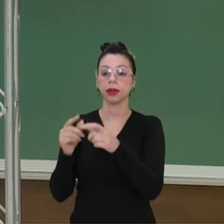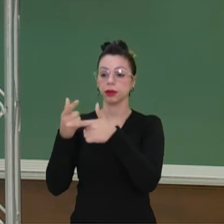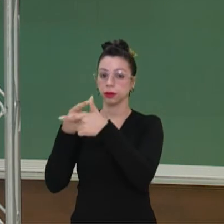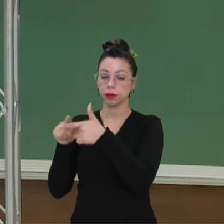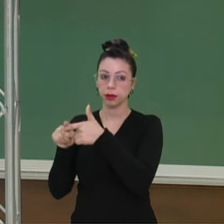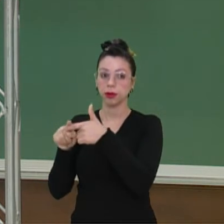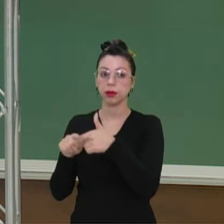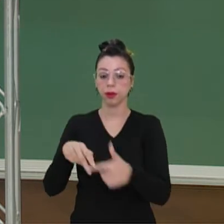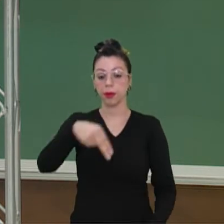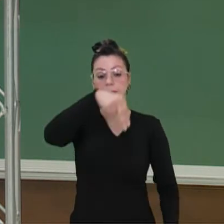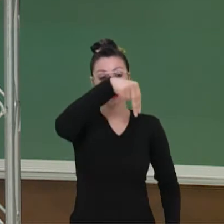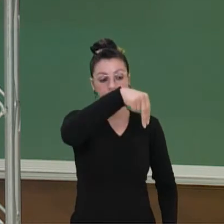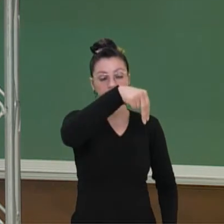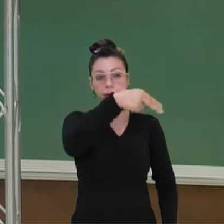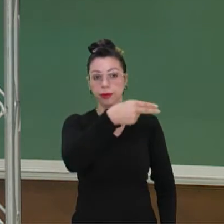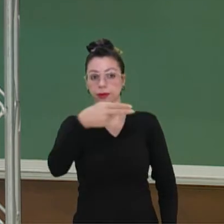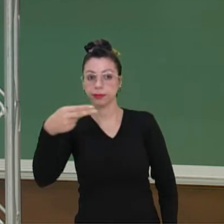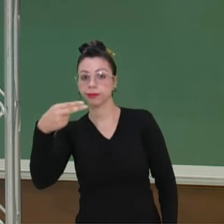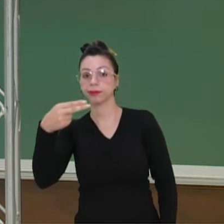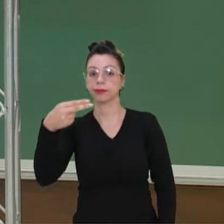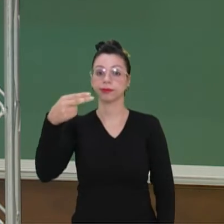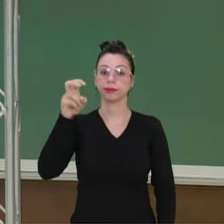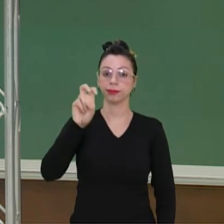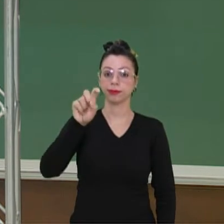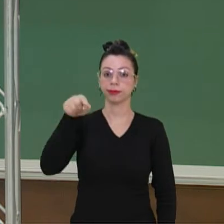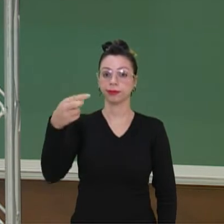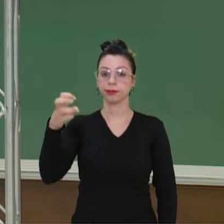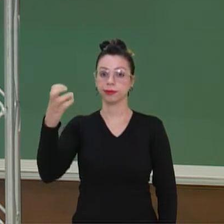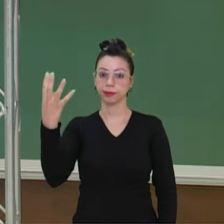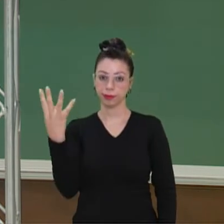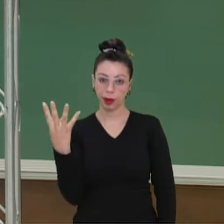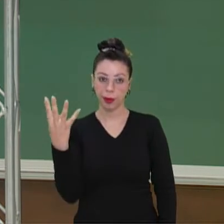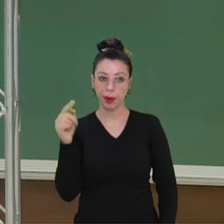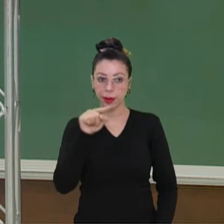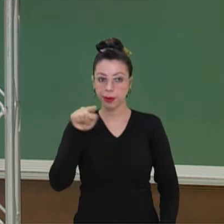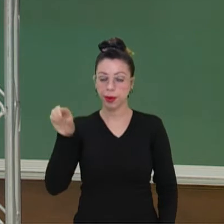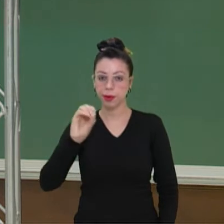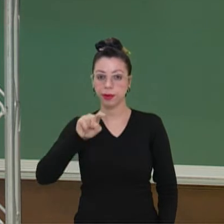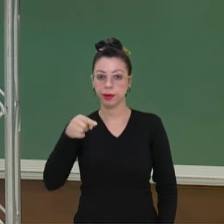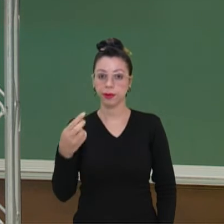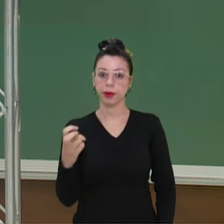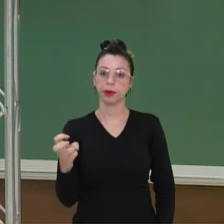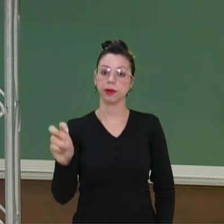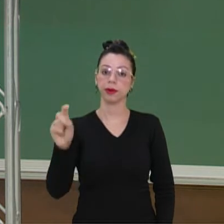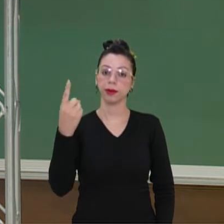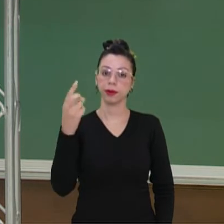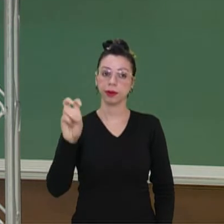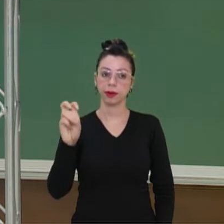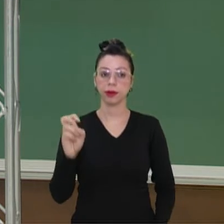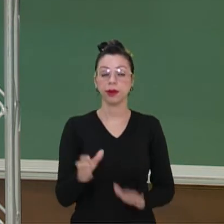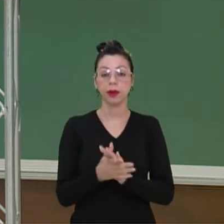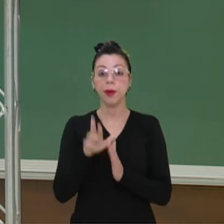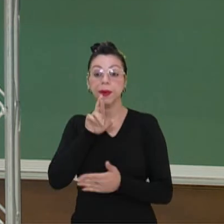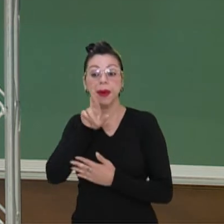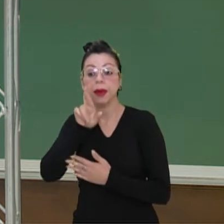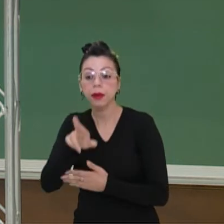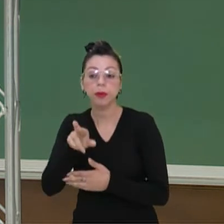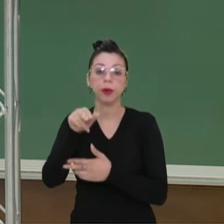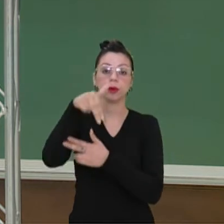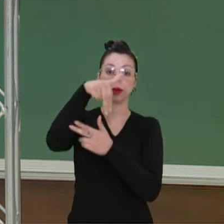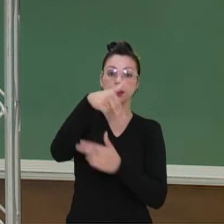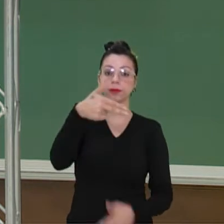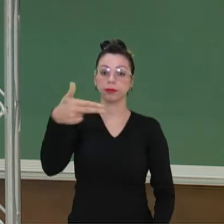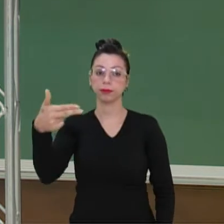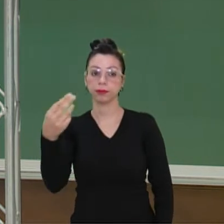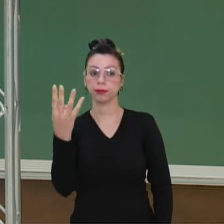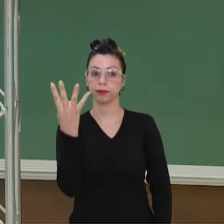de 5,4 por 0,15, que dá igual o quê? N36. Então, no nosso caso,